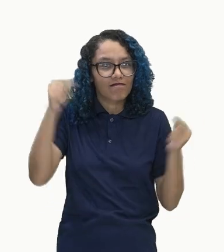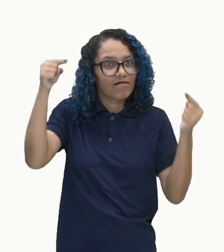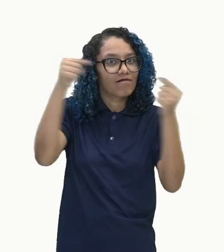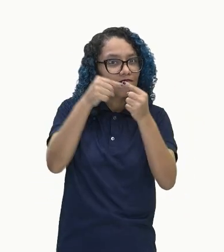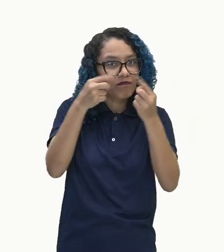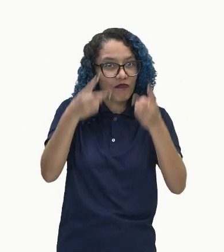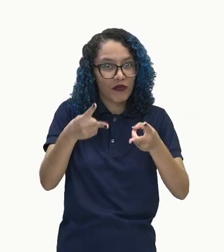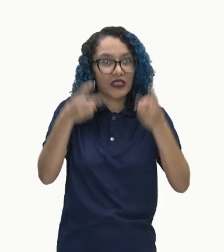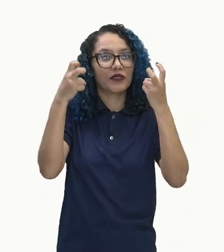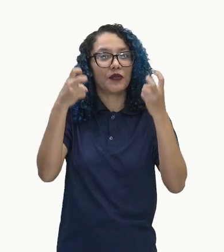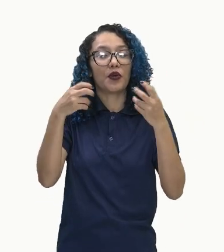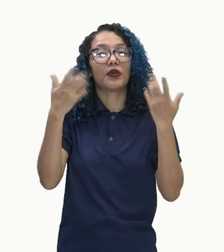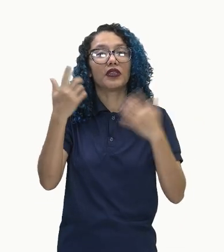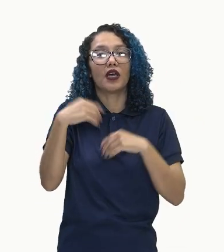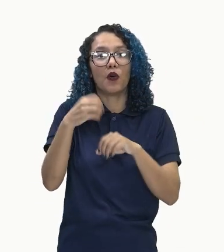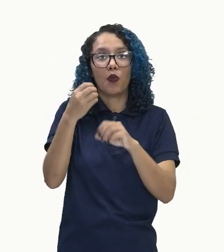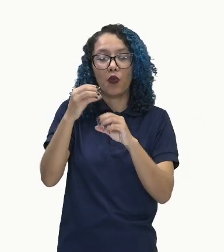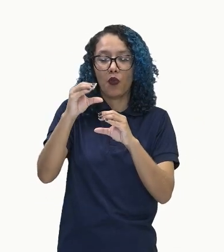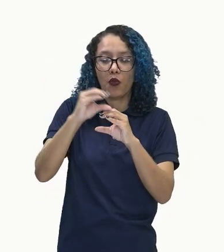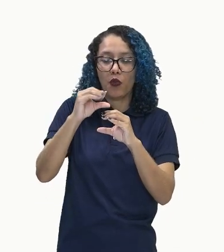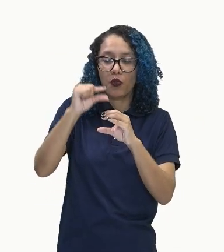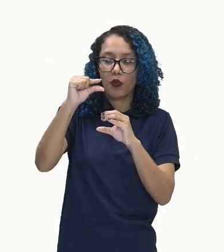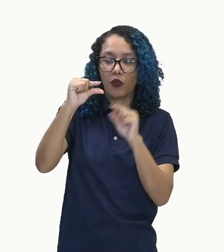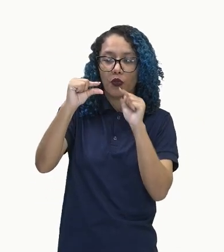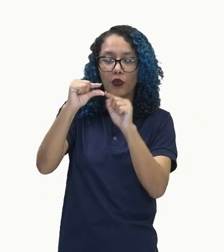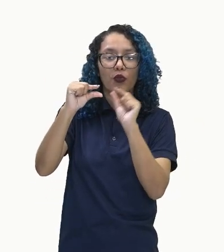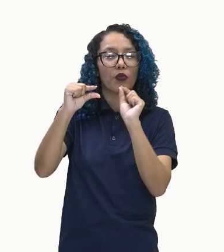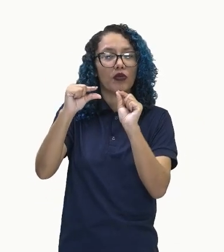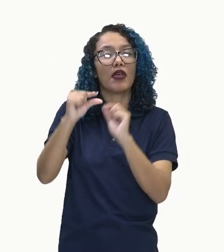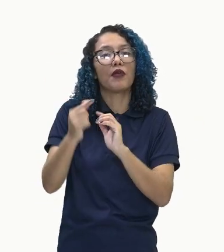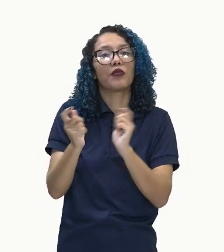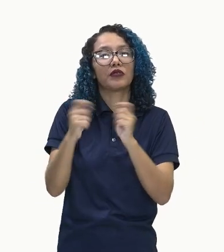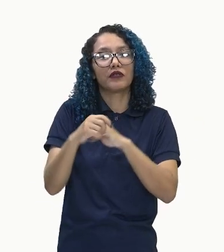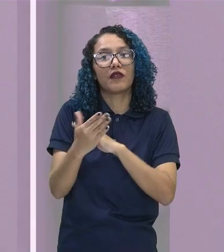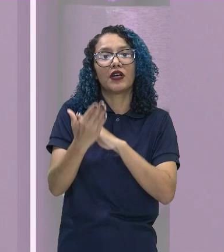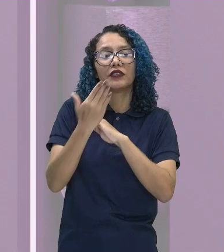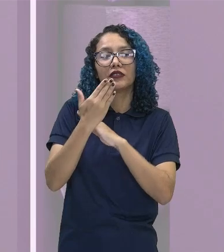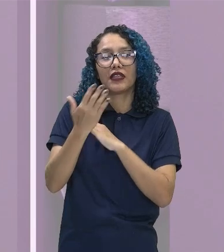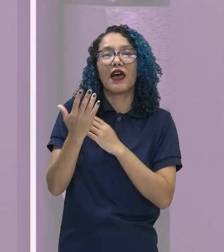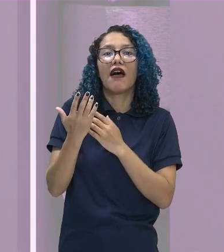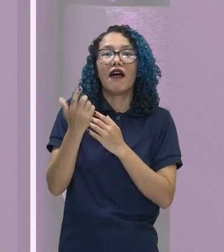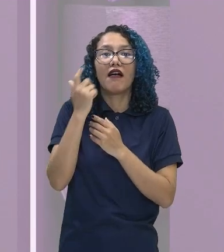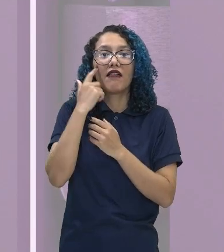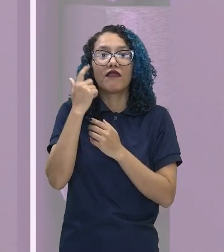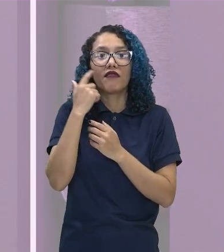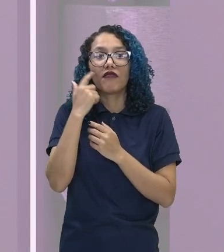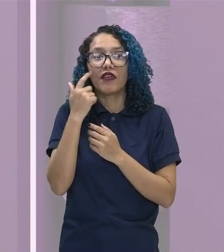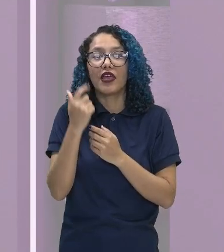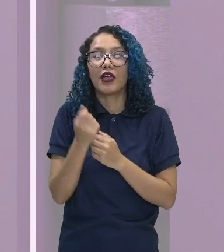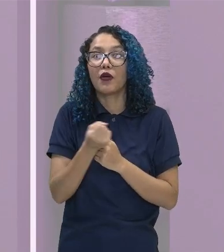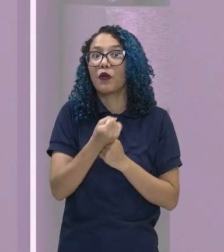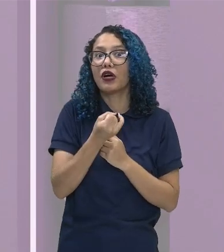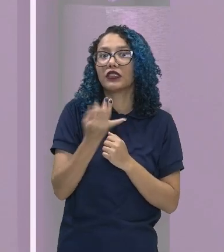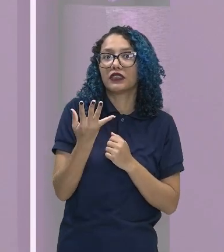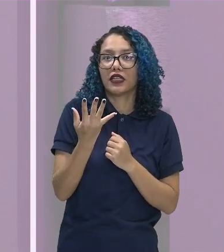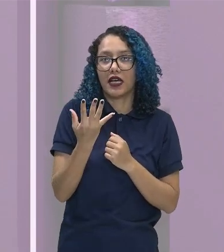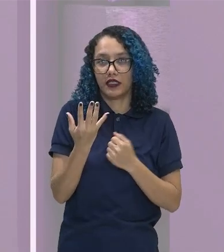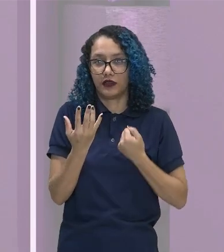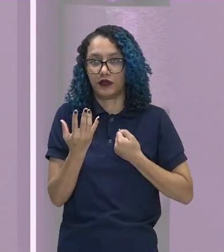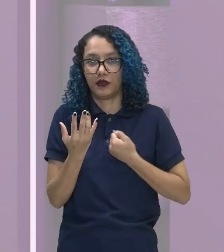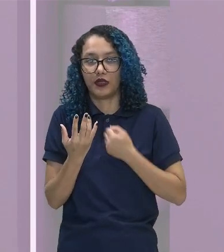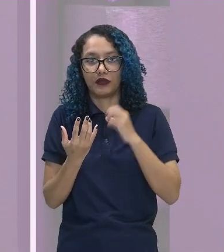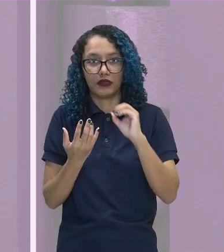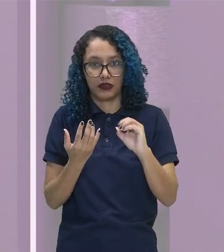expoente da potência, ele nos ajuda aí, né, a identificar o seu valor correspondente, que é só colocarmos o número